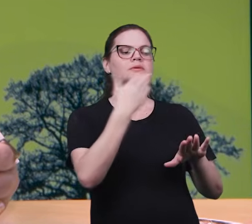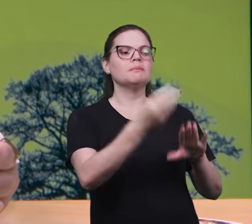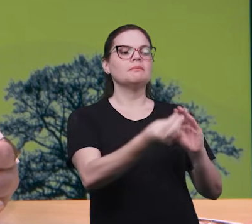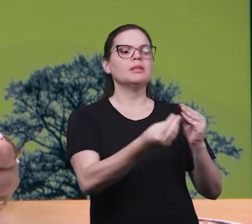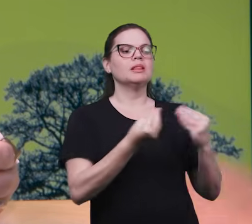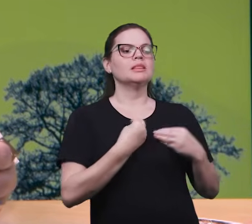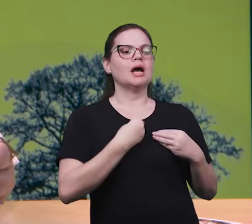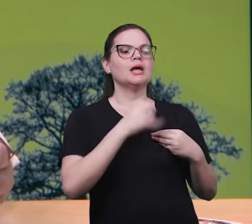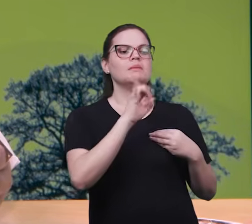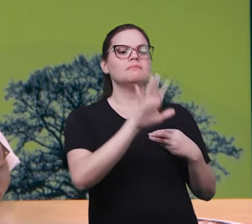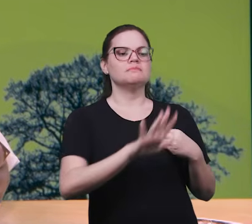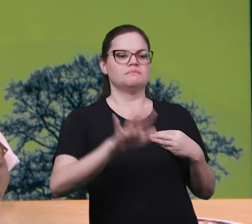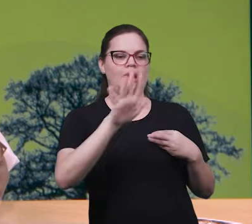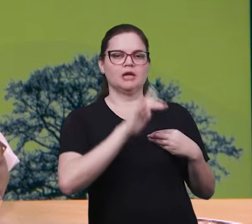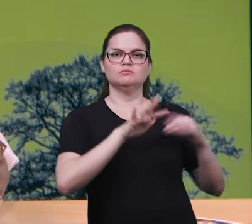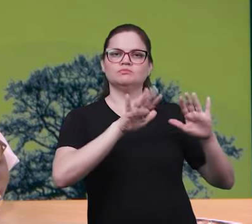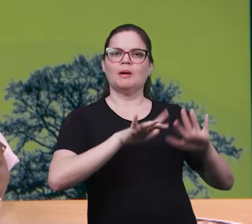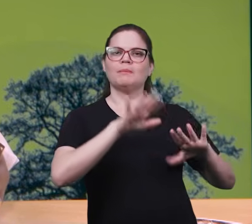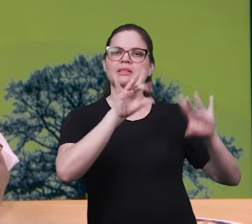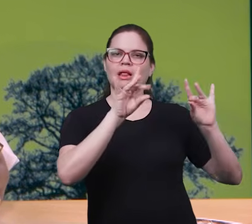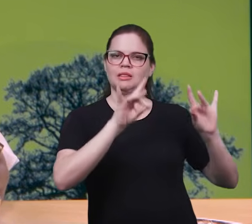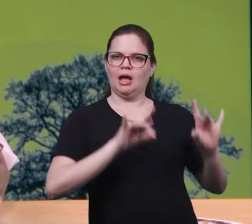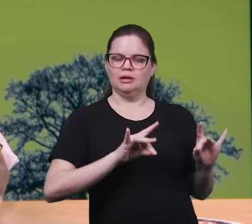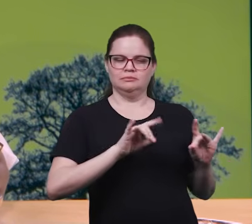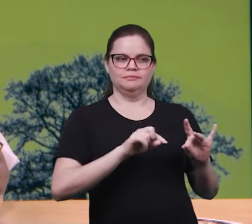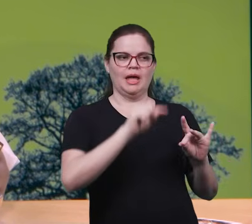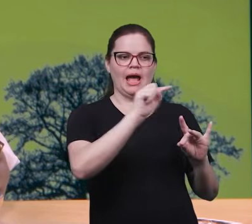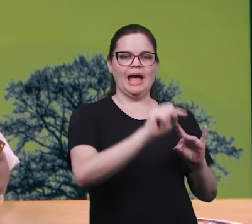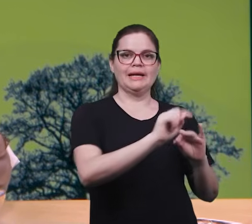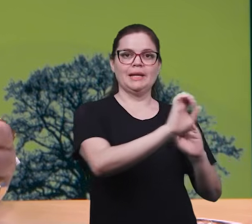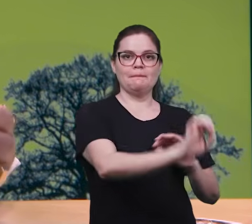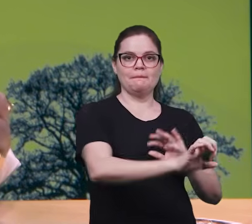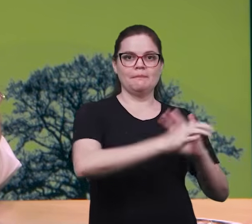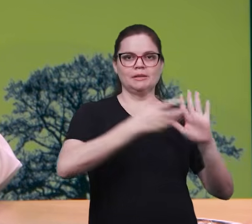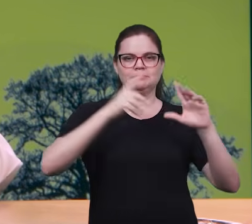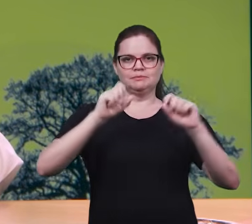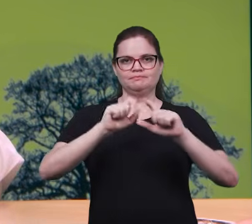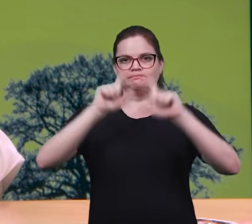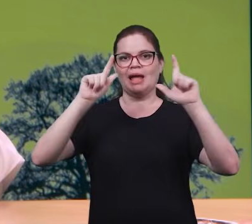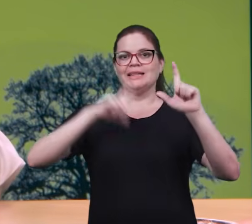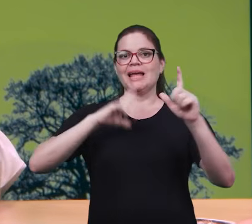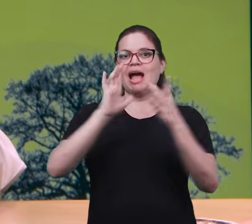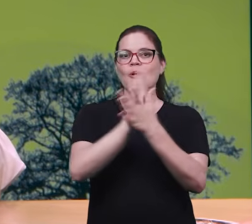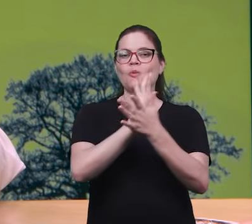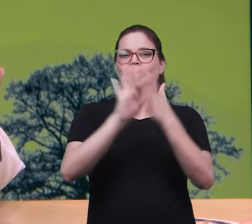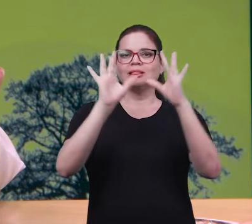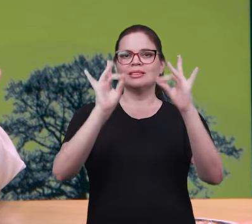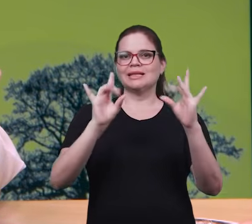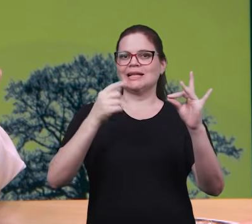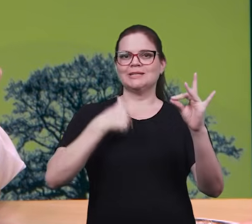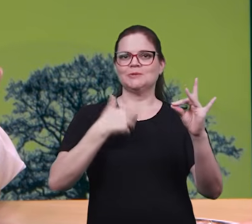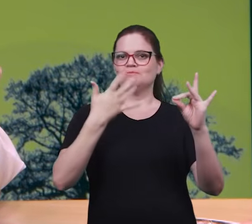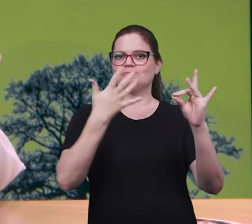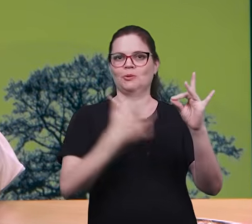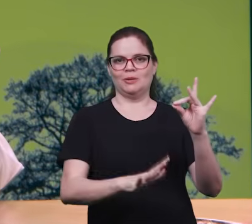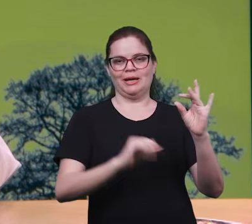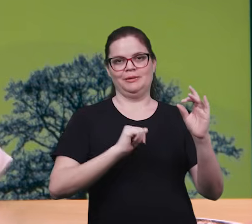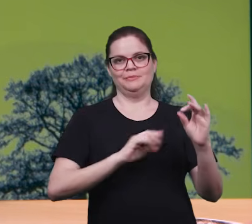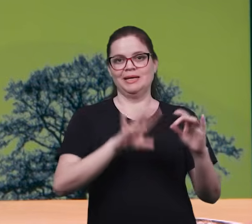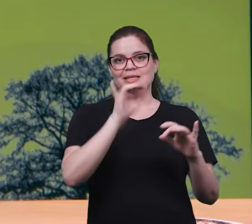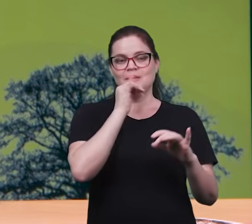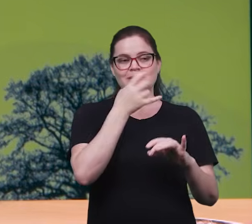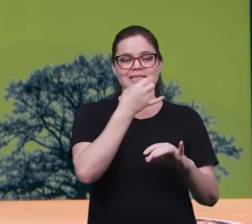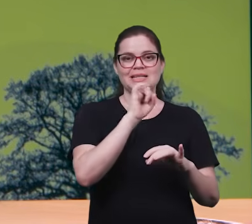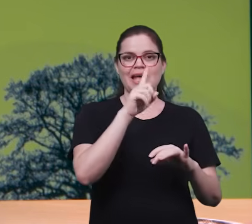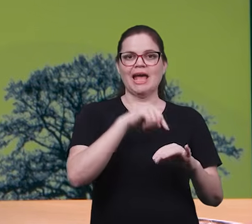alguns artefatos nessa imagem que a gente não quer fazer uso. Sobretudo quando o conteúdo é religioso, ele